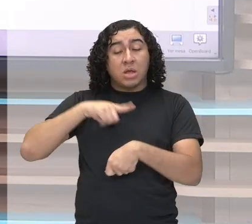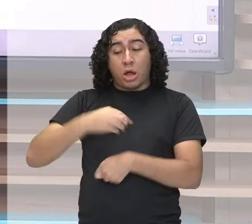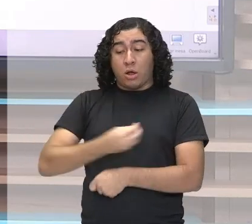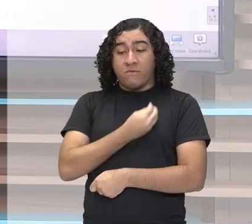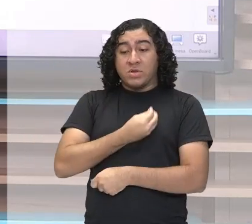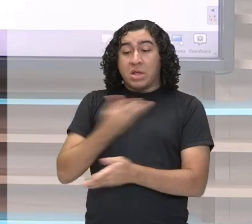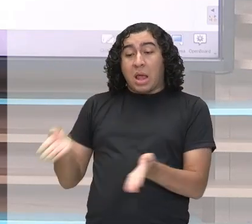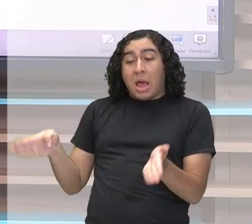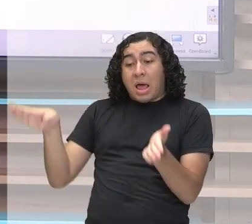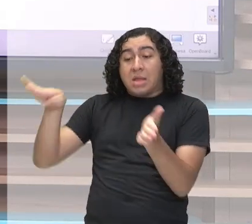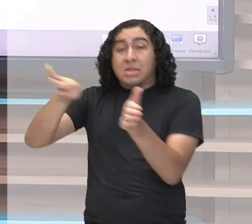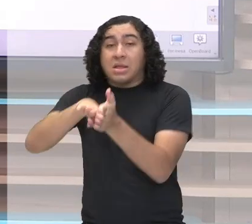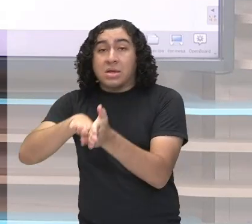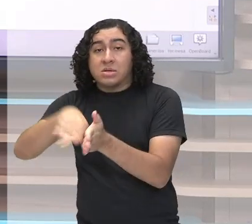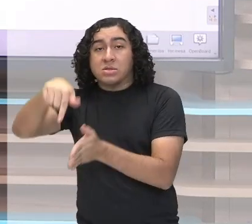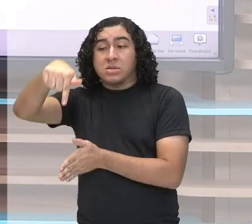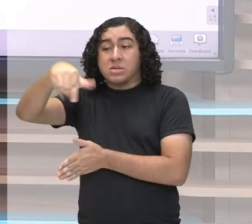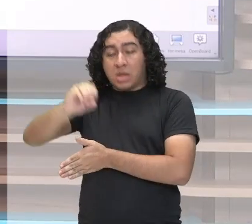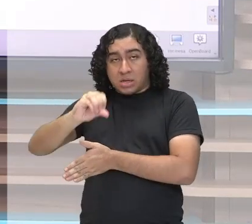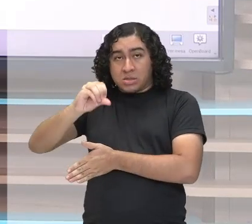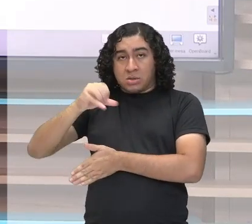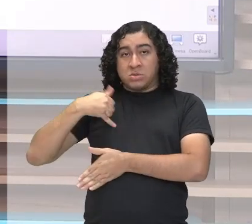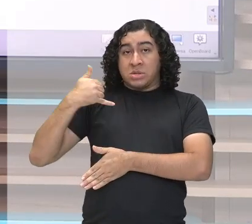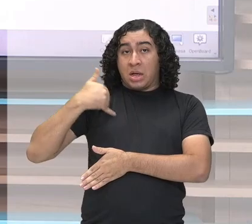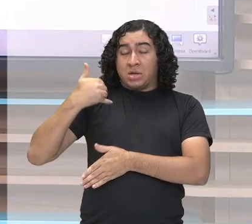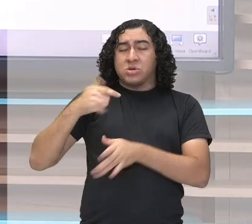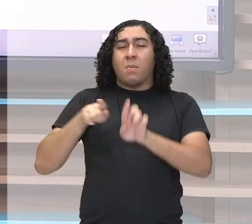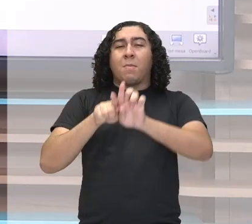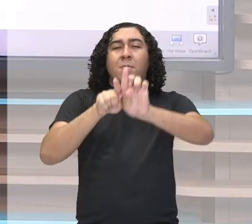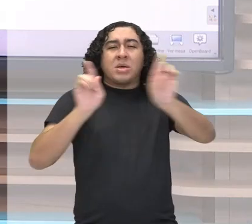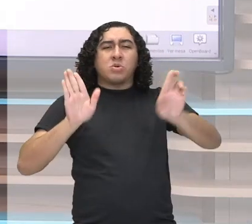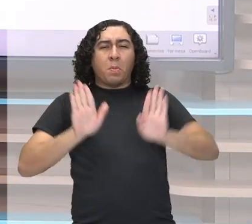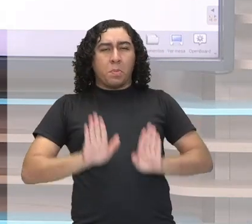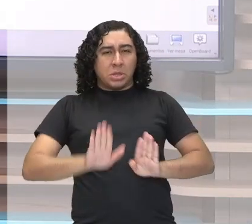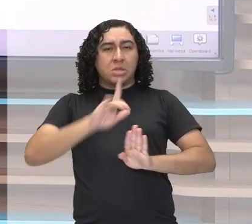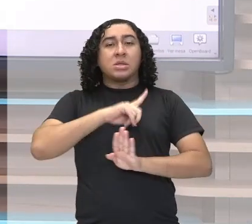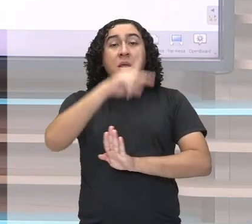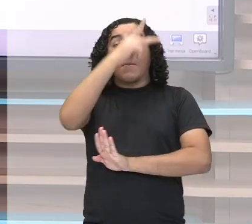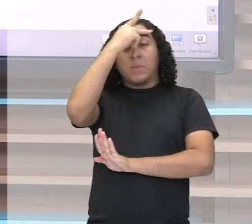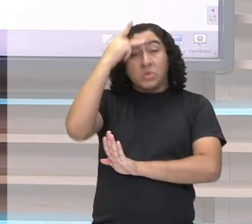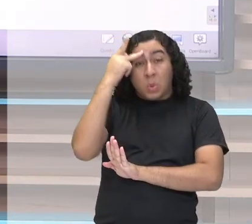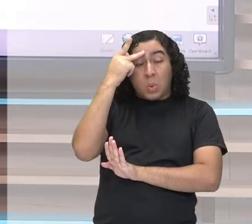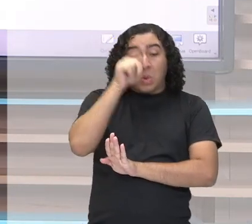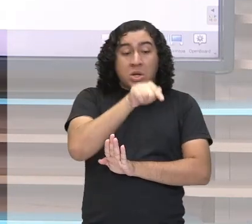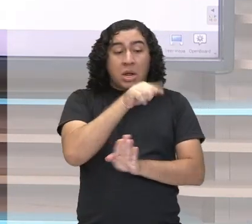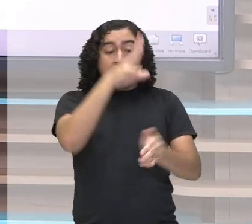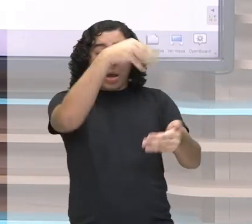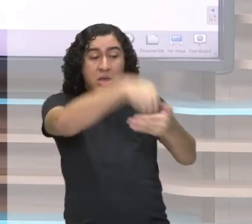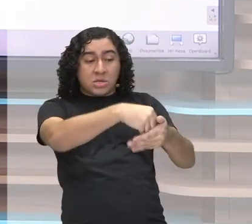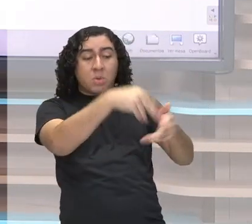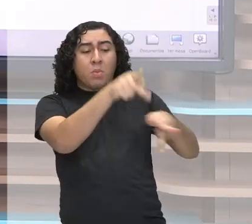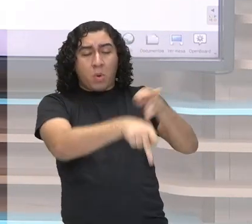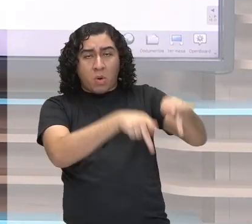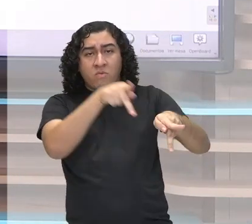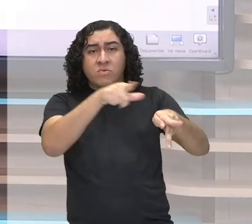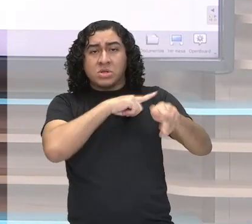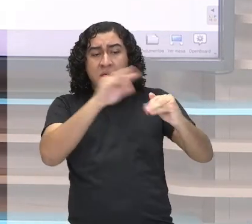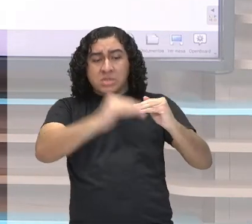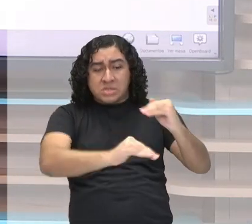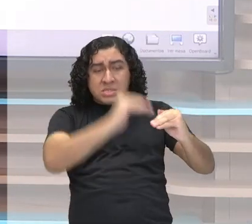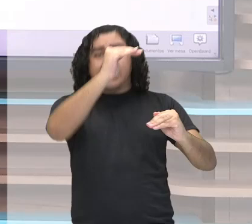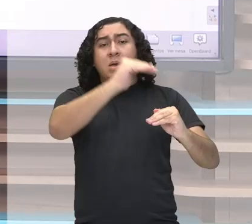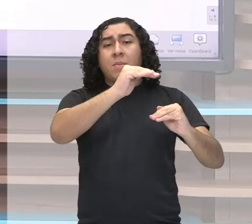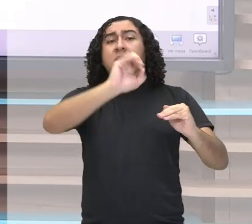gente tem uma parte da população, pessoas naquela população que ultrapassa? Sim, é